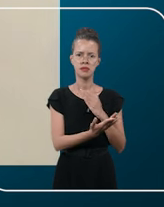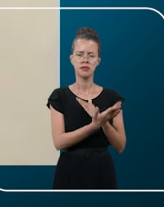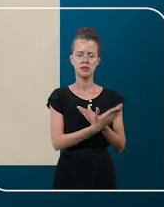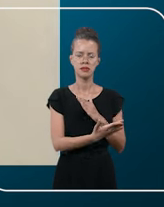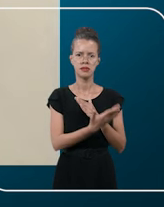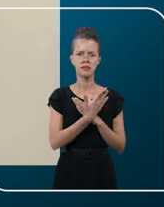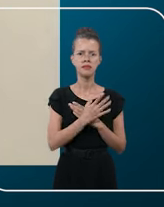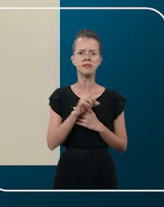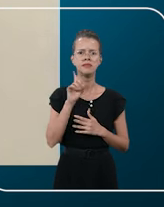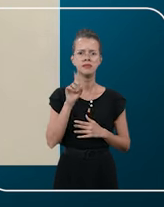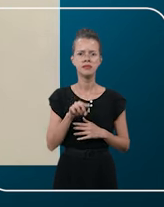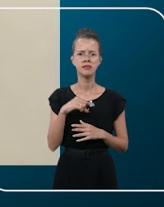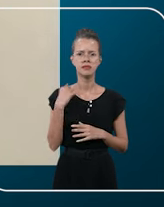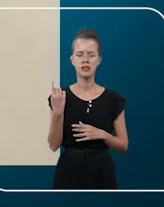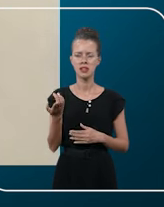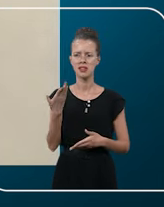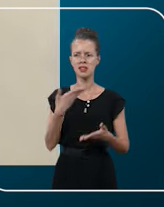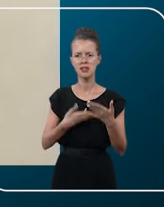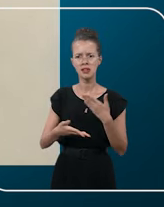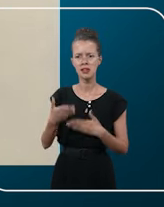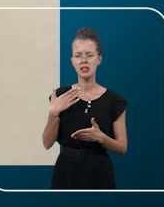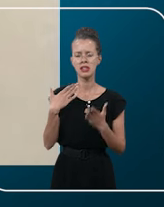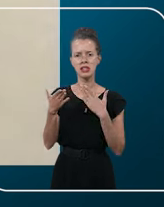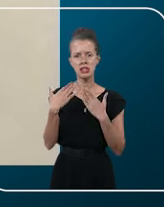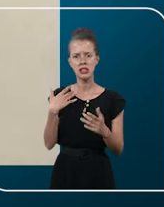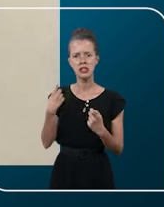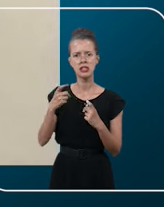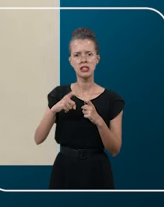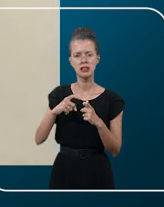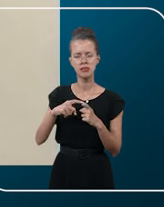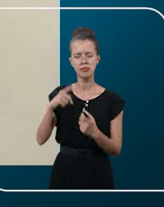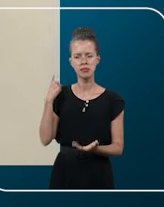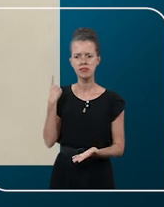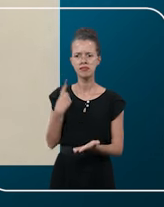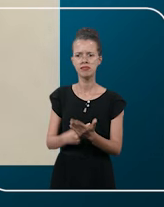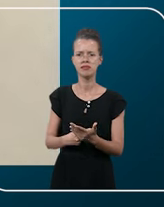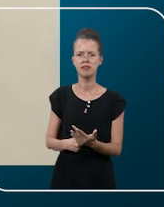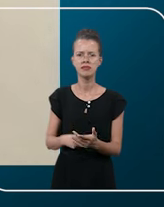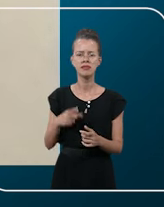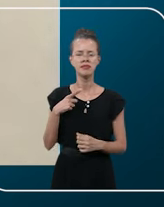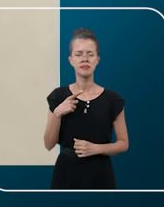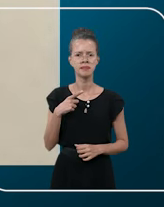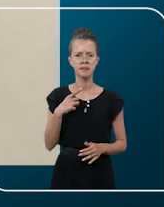consensual, extrajudicial. E hoje há algumas plataformas, né,